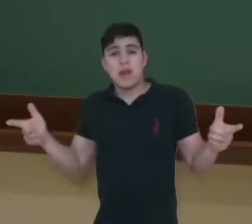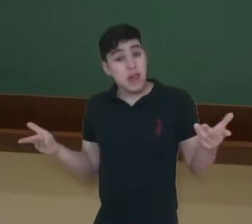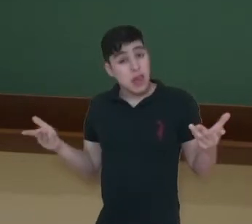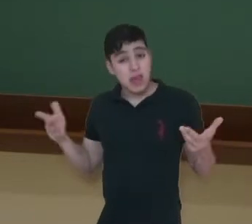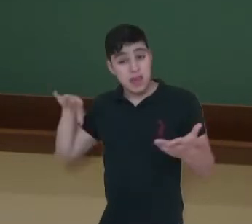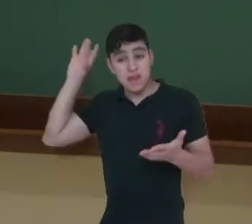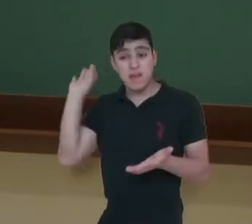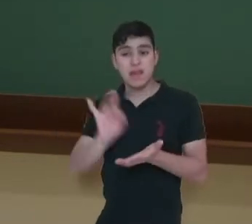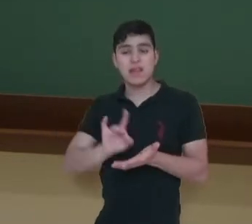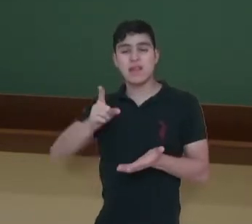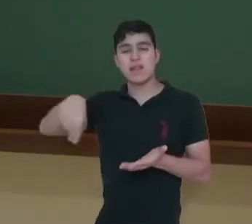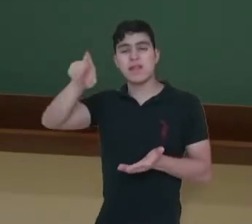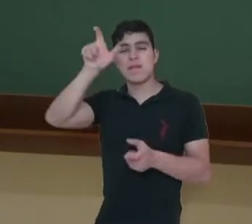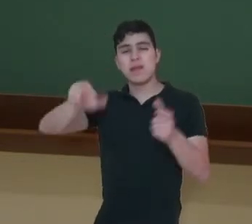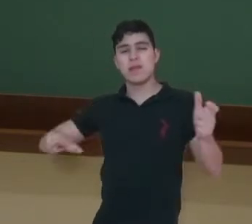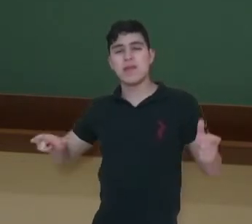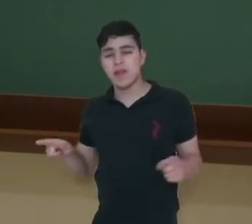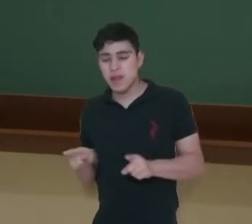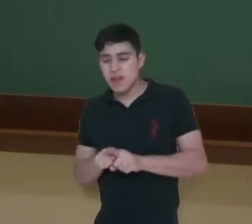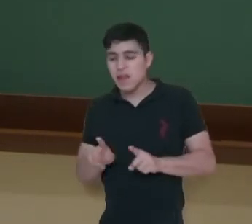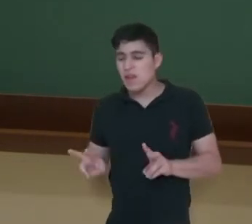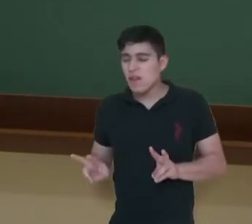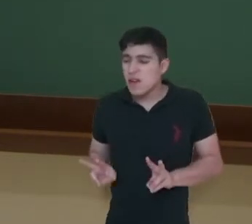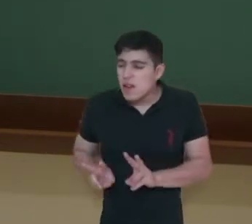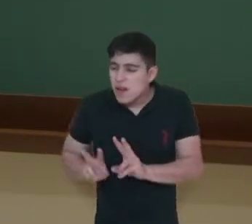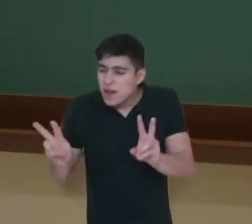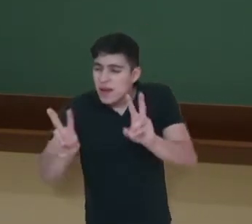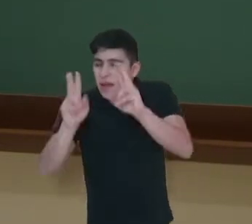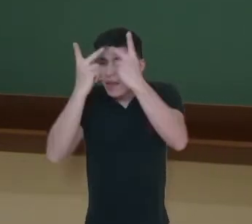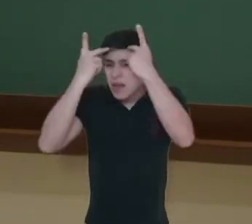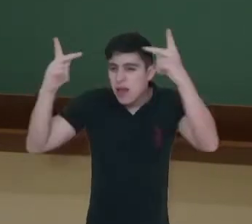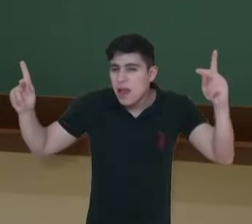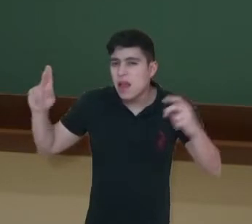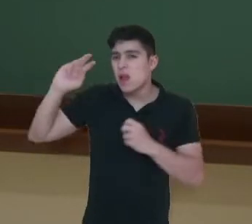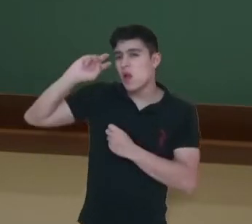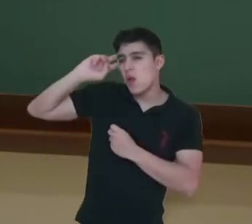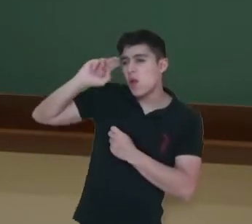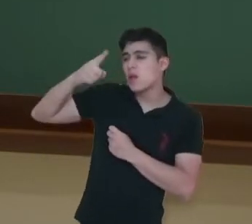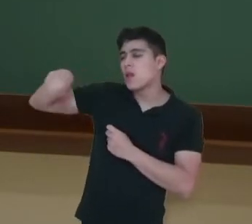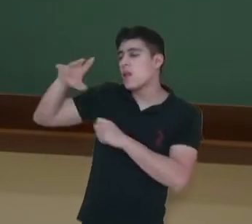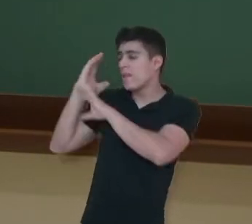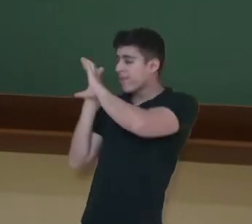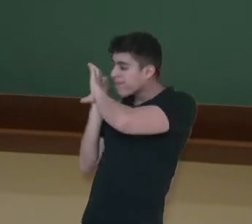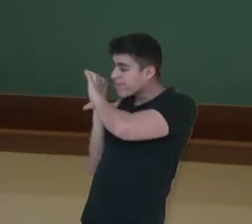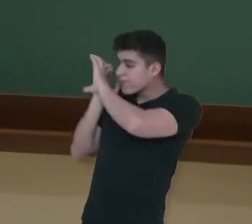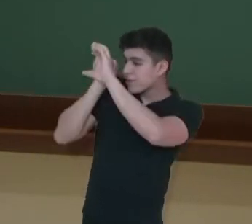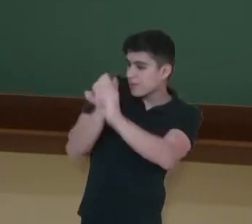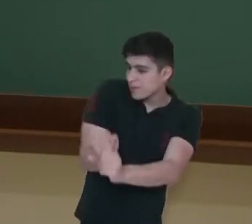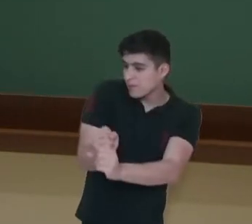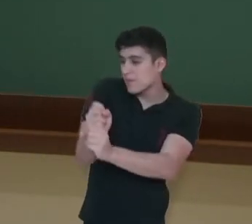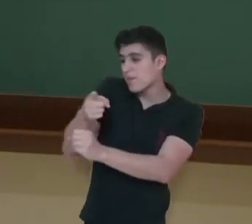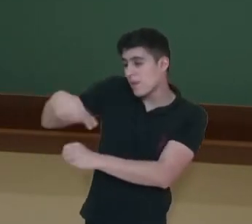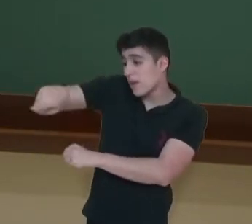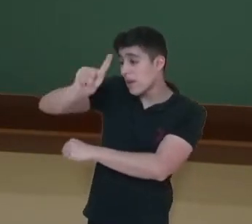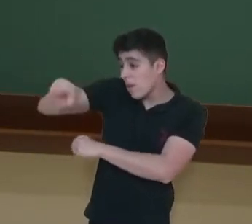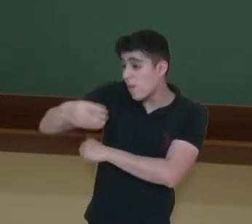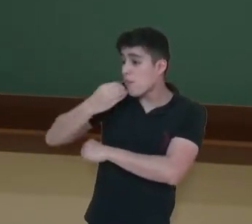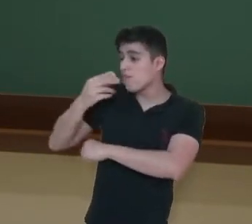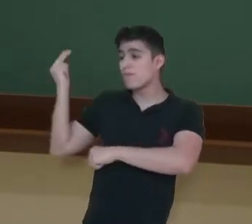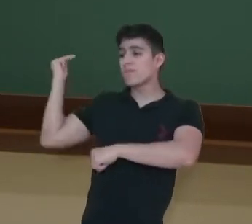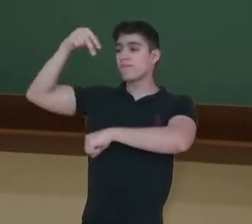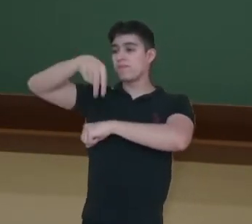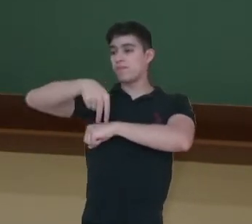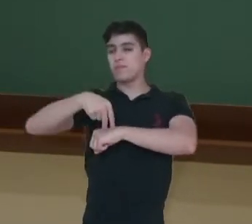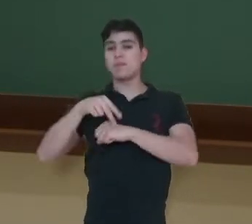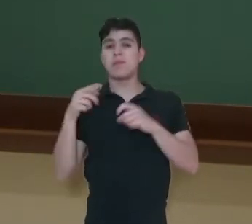pessoas verdadeiras, a valorização dessa cultura, daquilo que eles têm como bagagem e dar para essas pessoas uma voz. Então isso que vai ser a